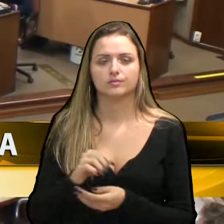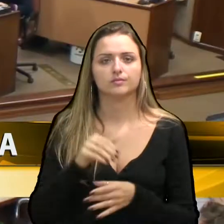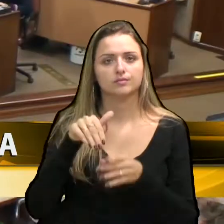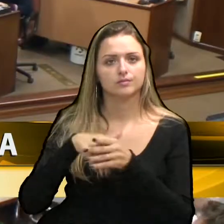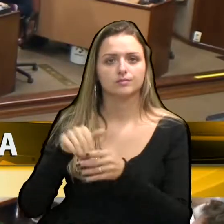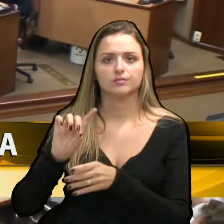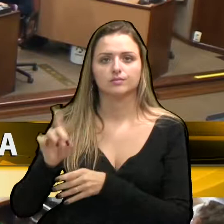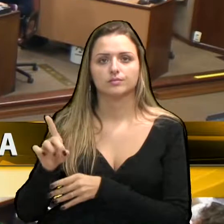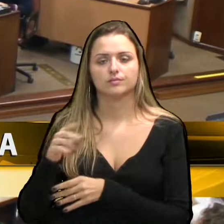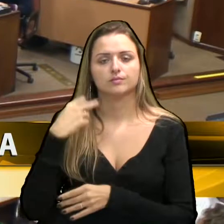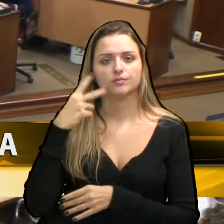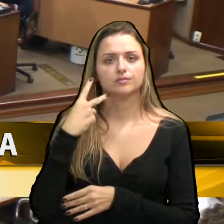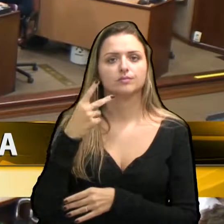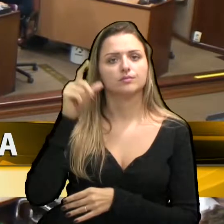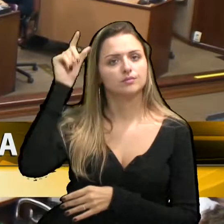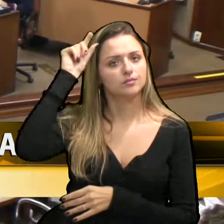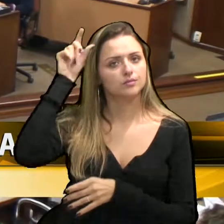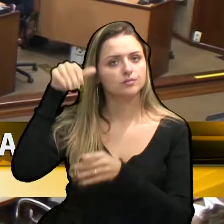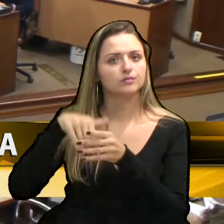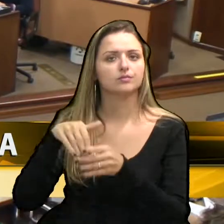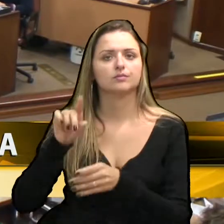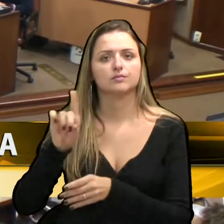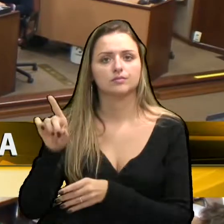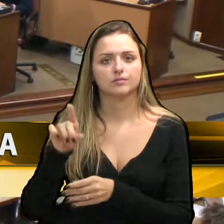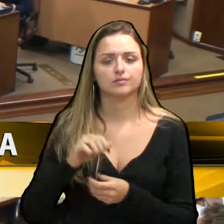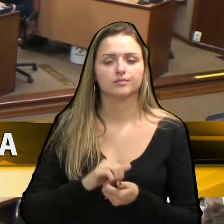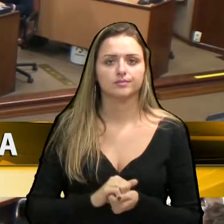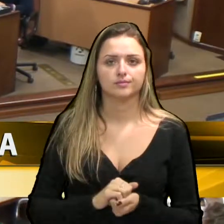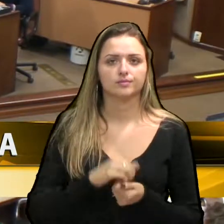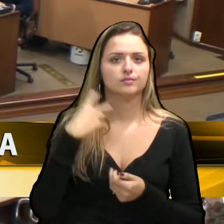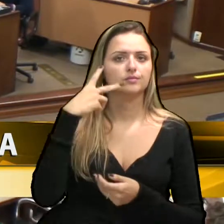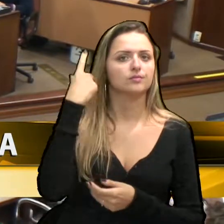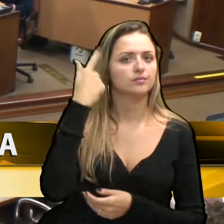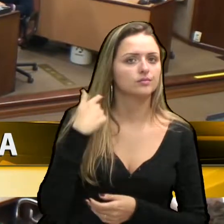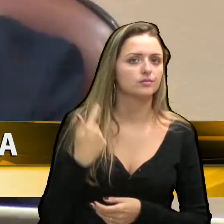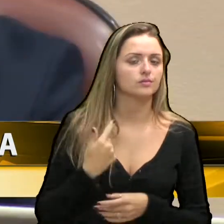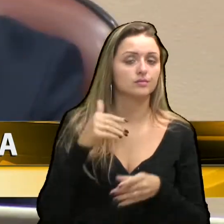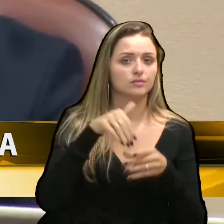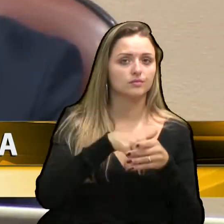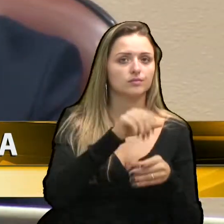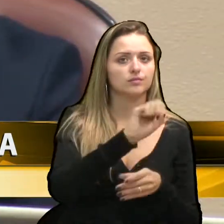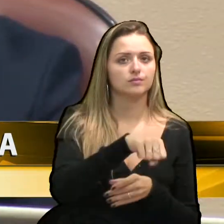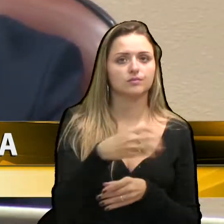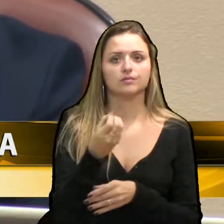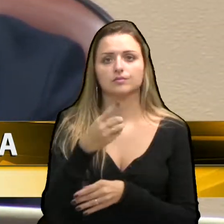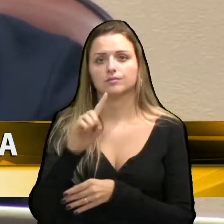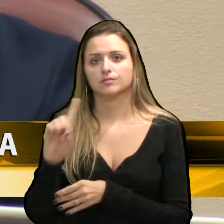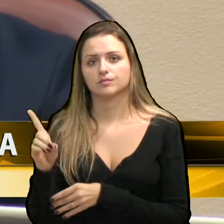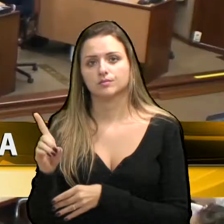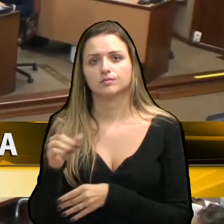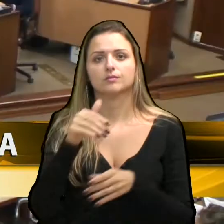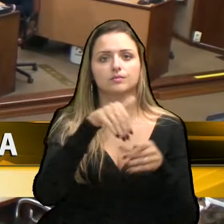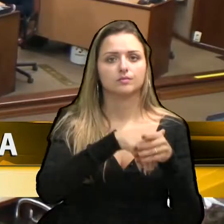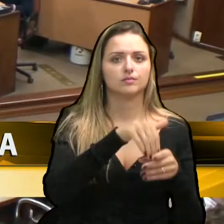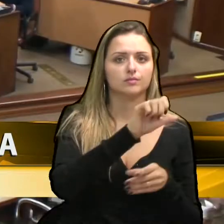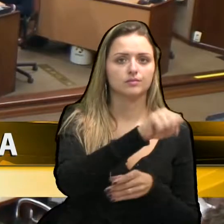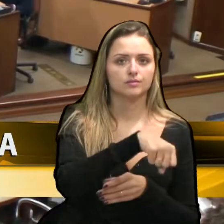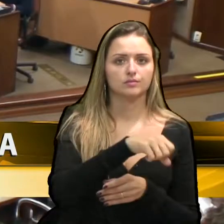Não. Vereador Chico Guerra votou não. Vereadora Gladys Frisso, a senhora vota sim ou não? Voto